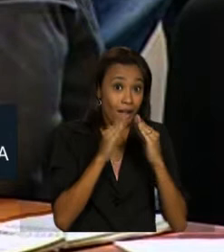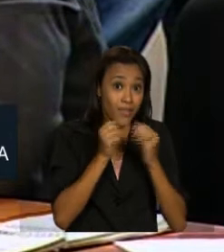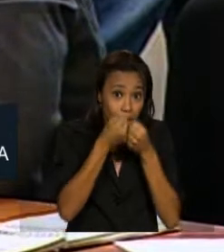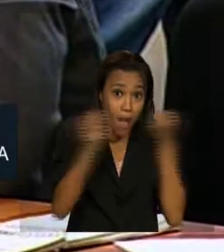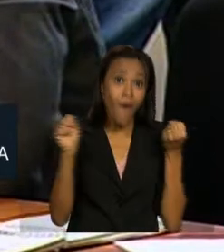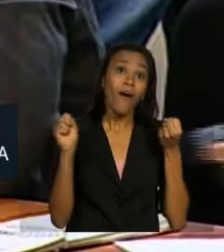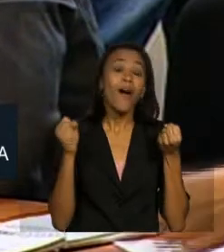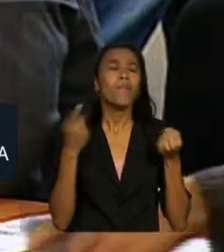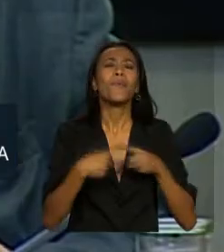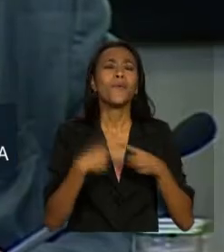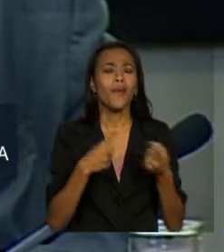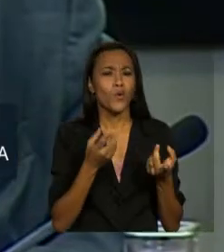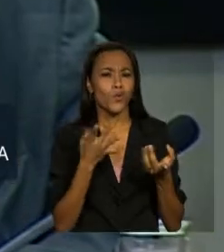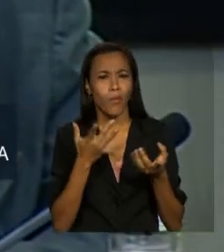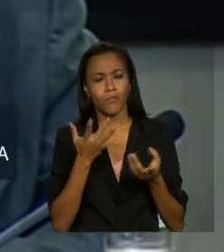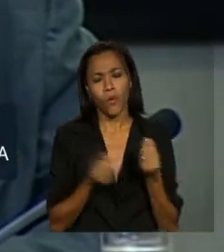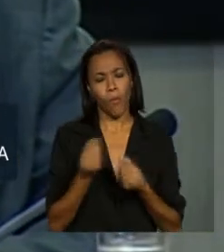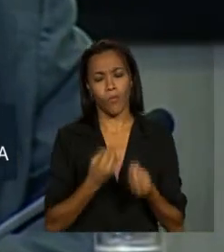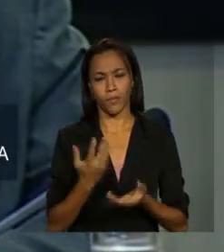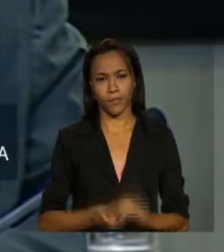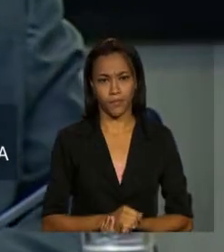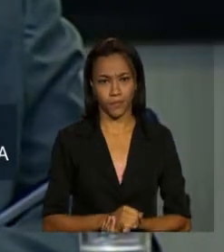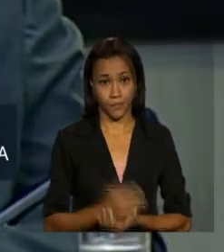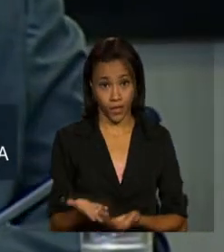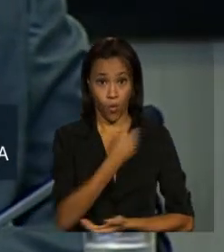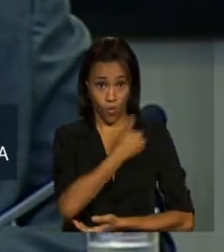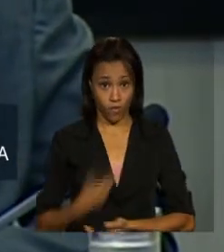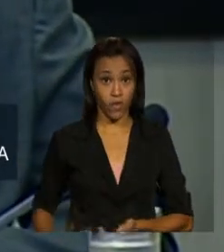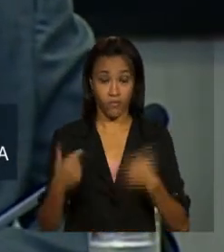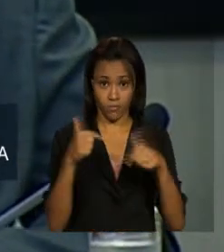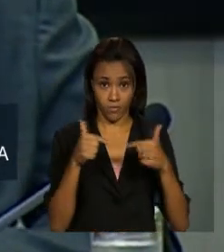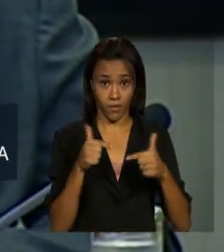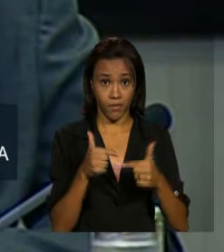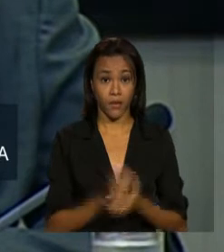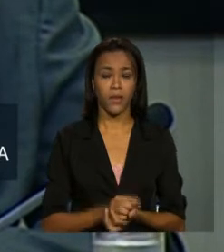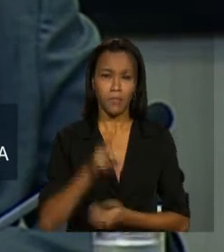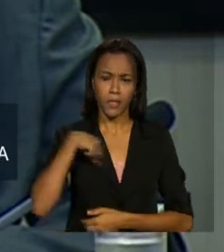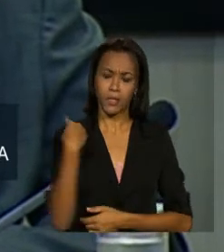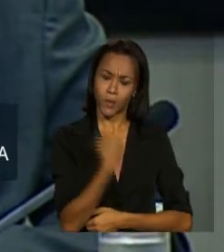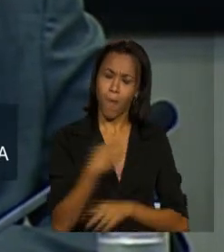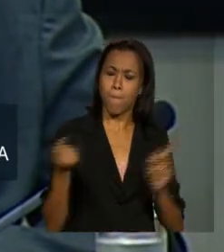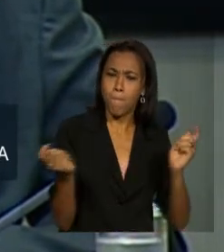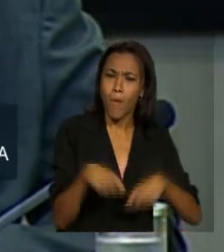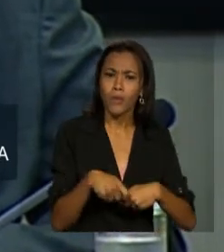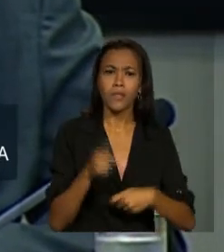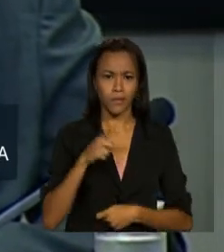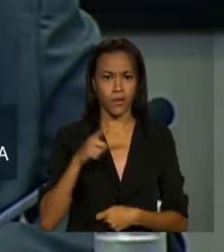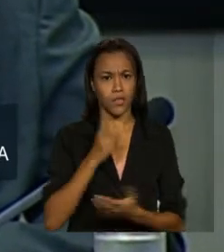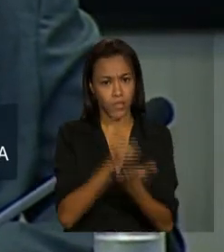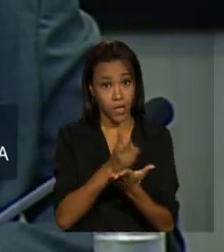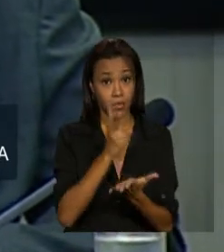sejam pessoas que têm algum tipo de deficiência. Então, Guilherme, o governo trabalha para que a gente possa ter cada